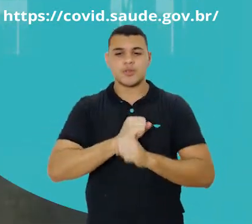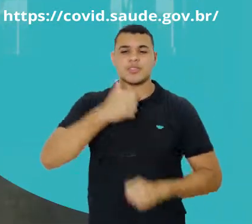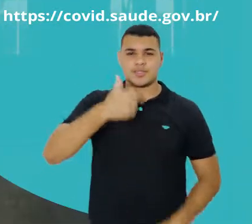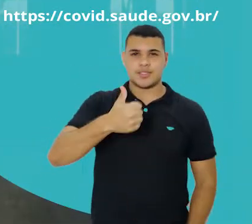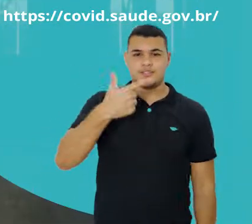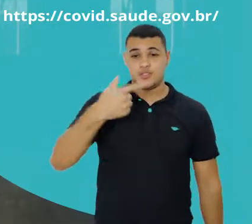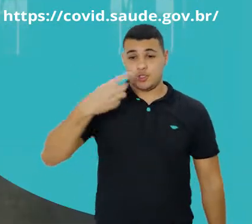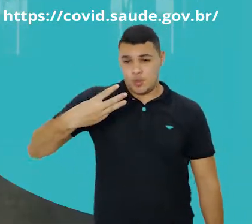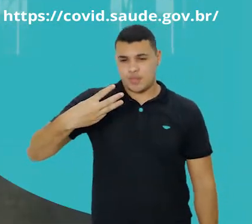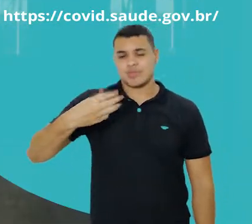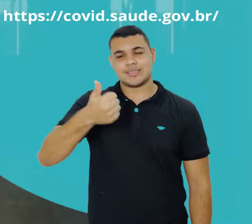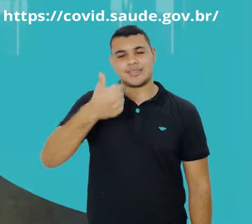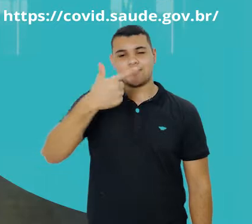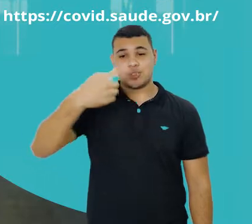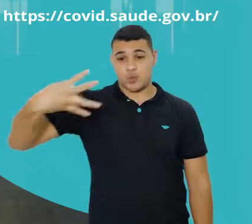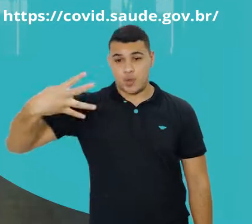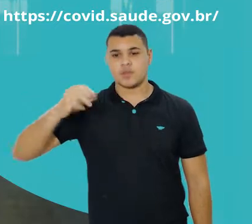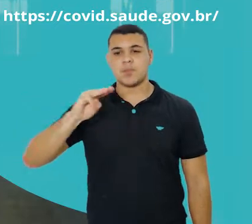total dos